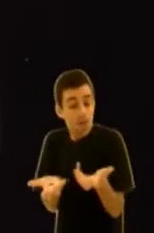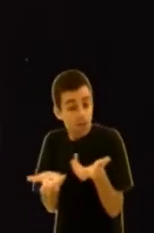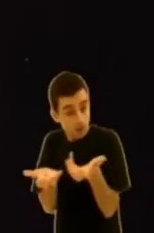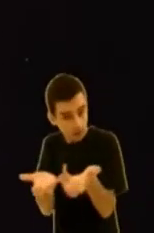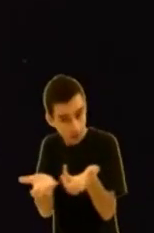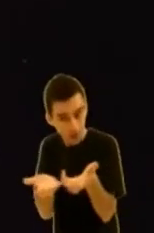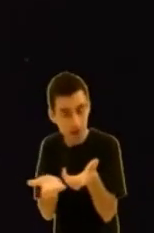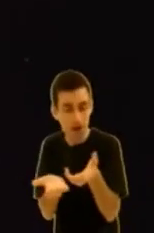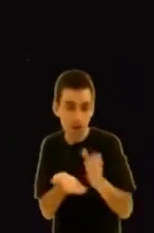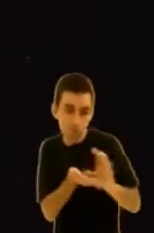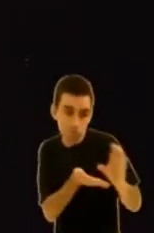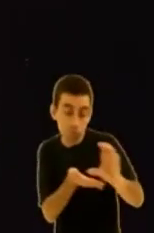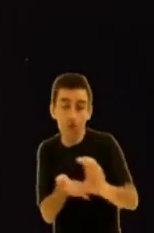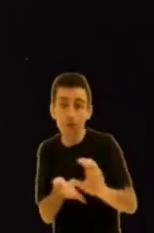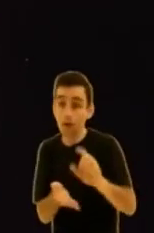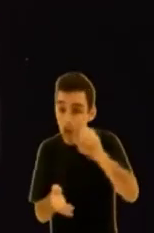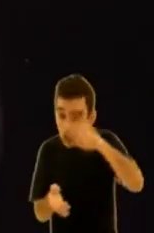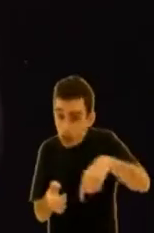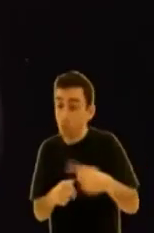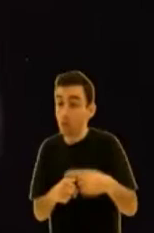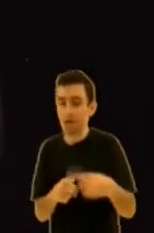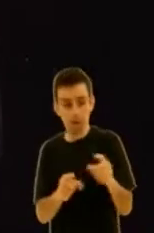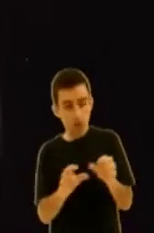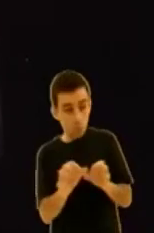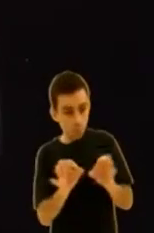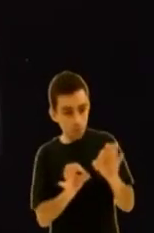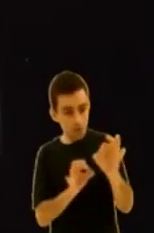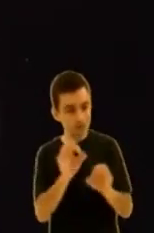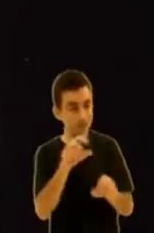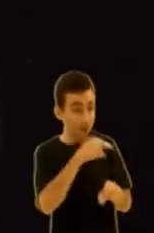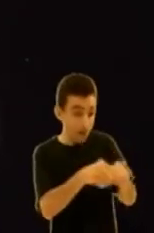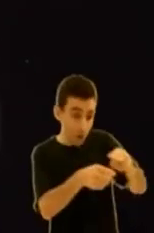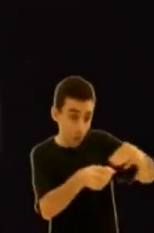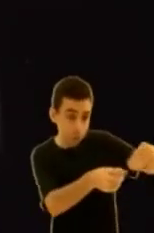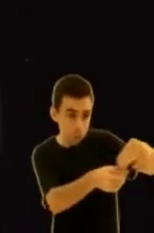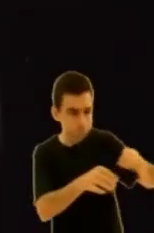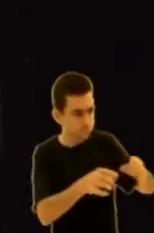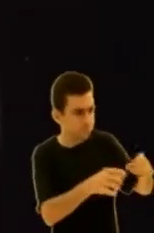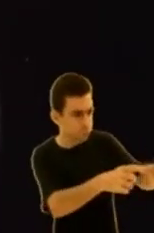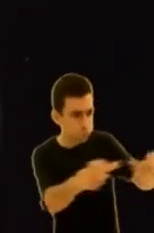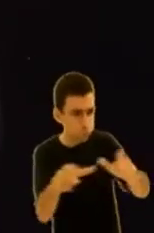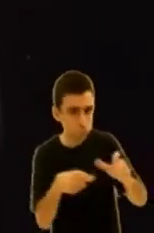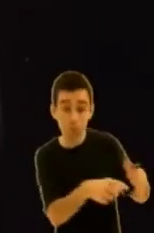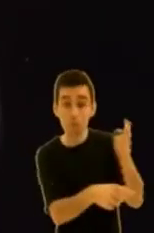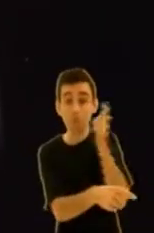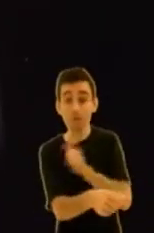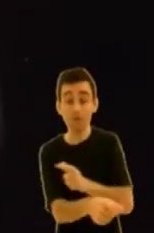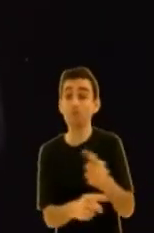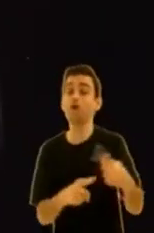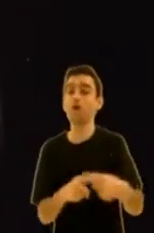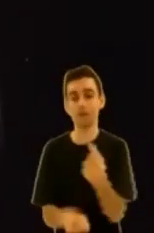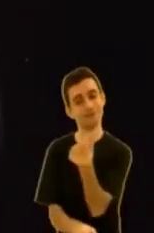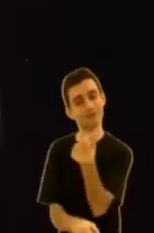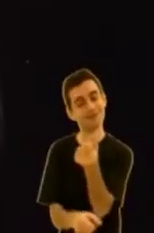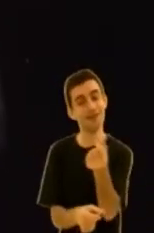ela busca organizar a rede municipal para que a rede municipal possa reduzir o seu